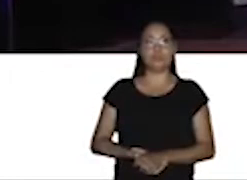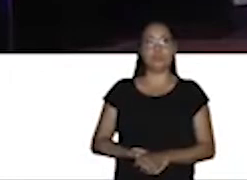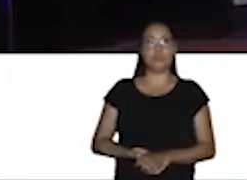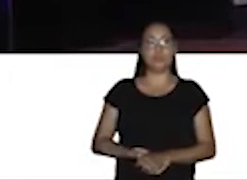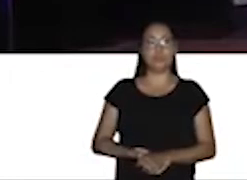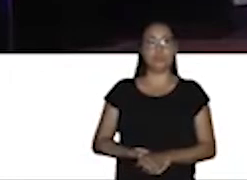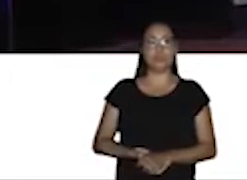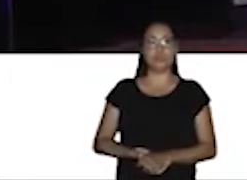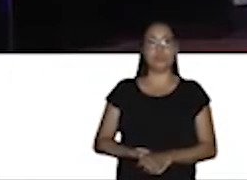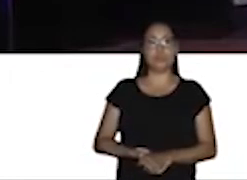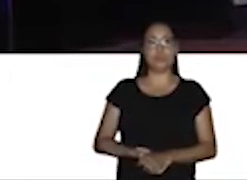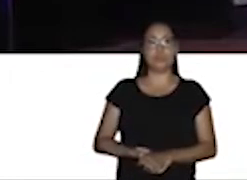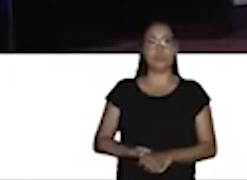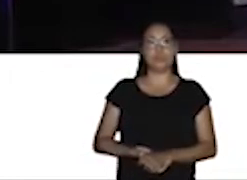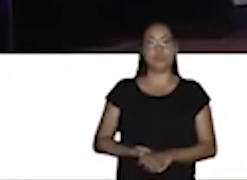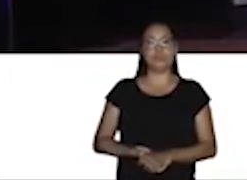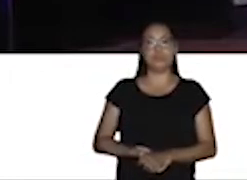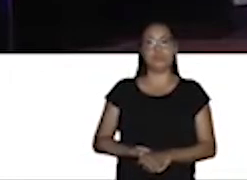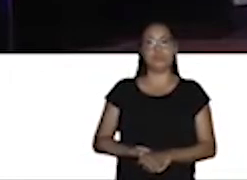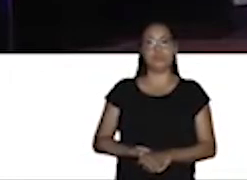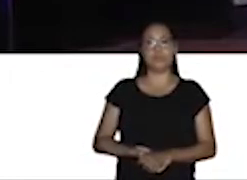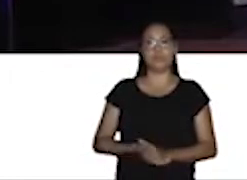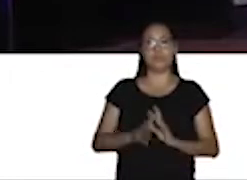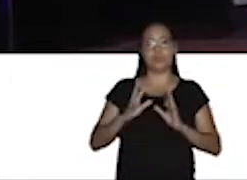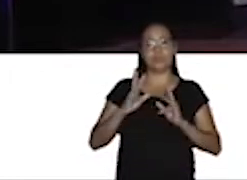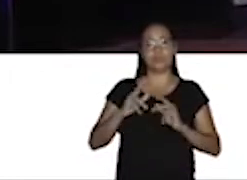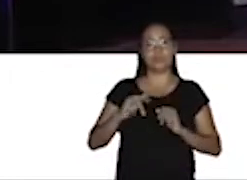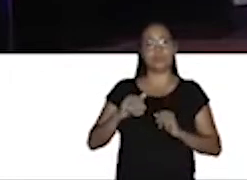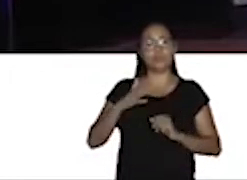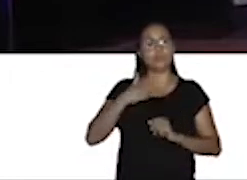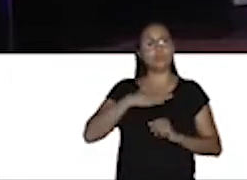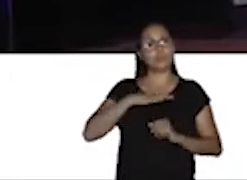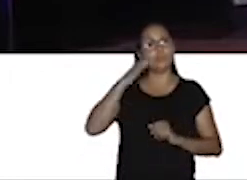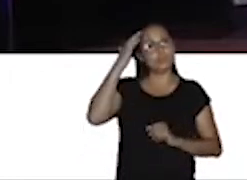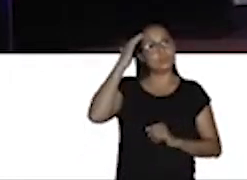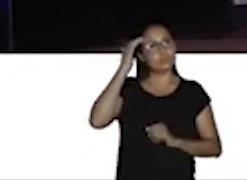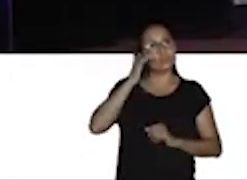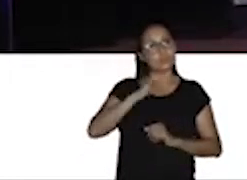Meu pampa sereno, clareado de sol